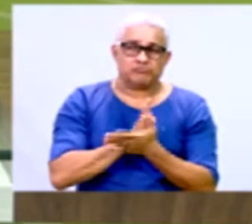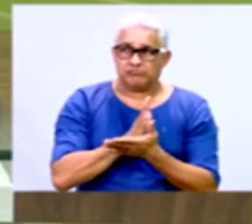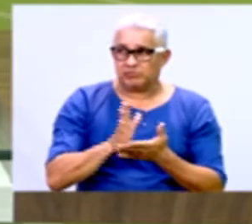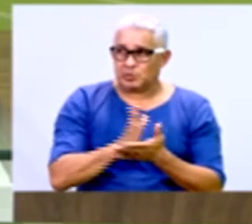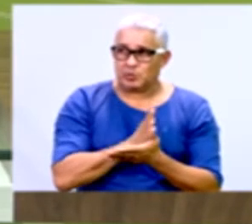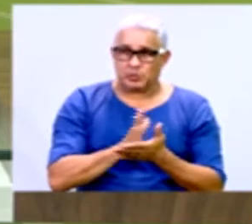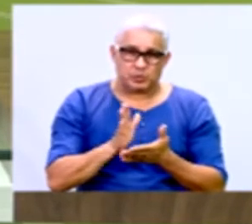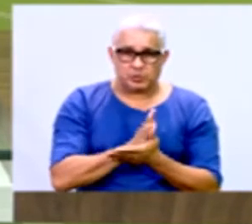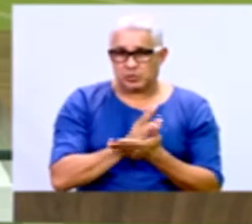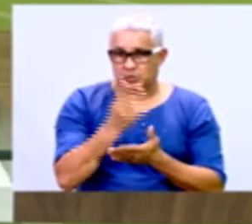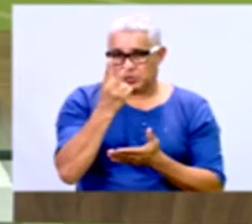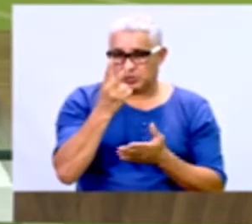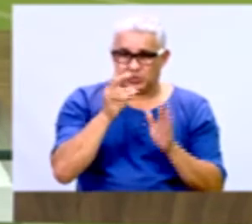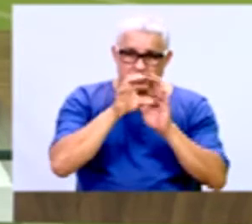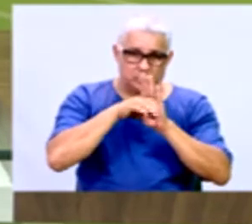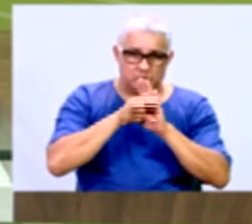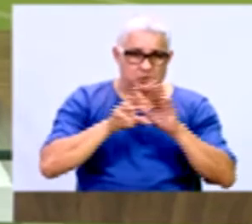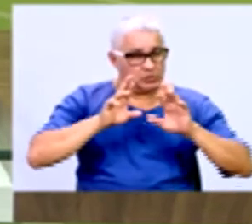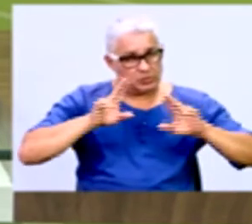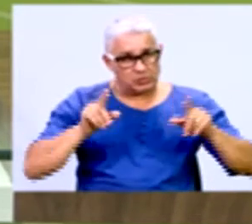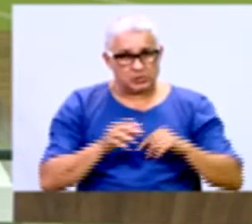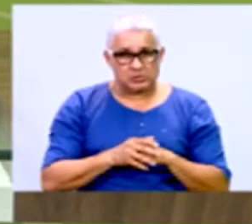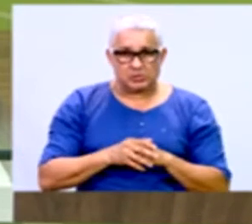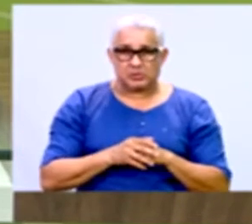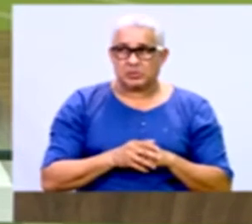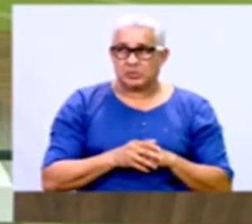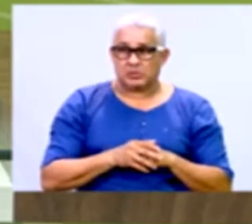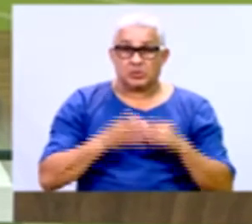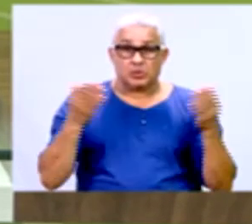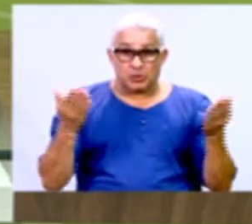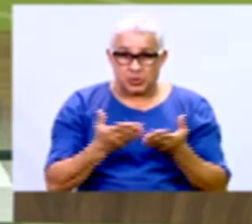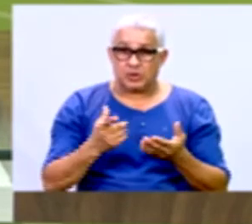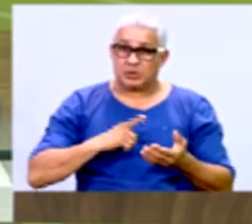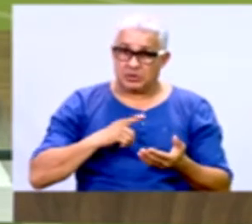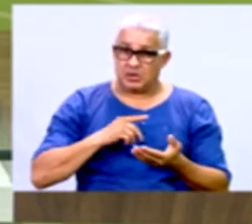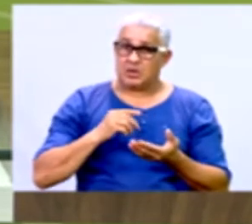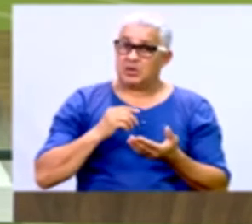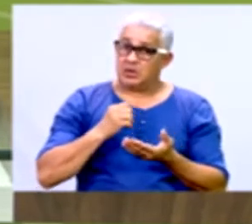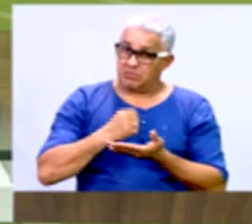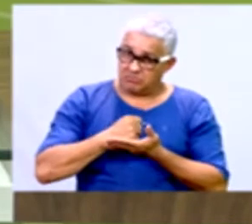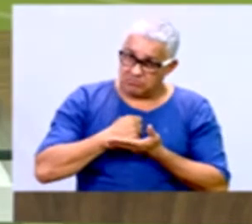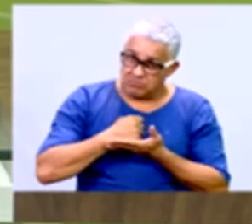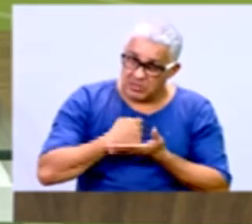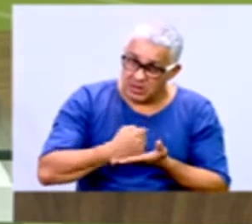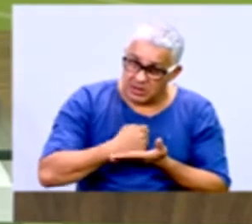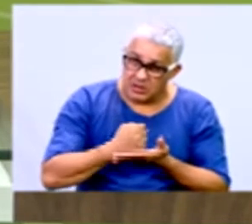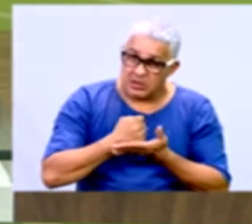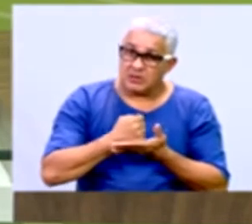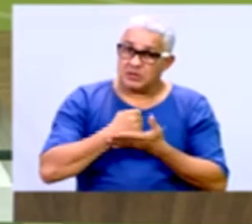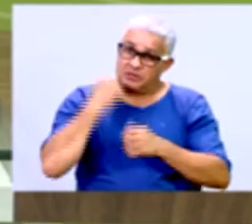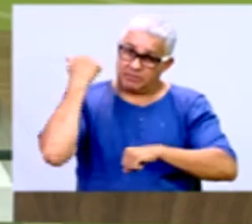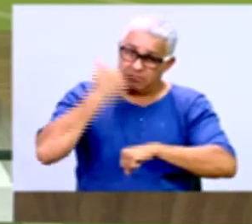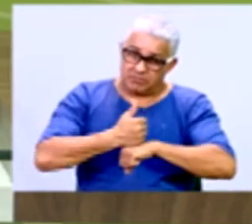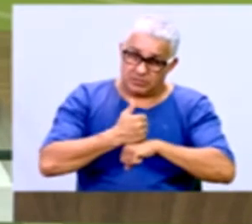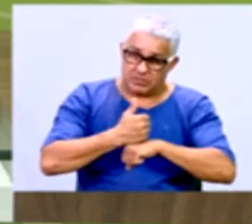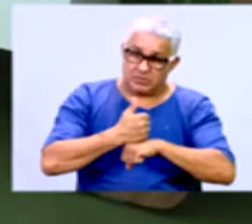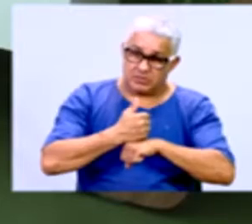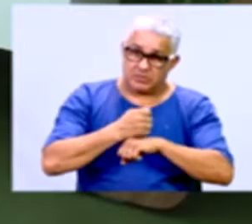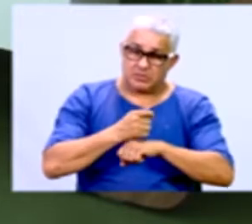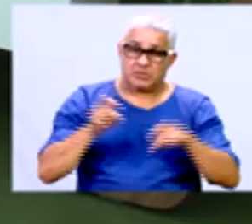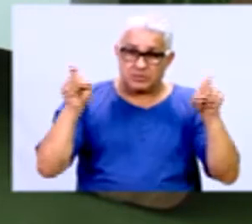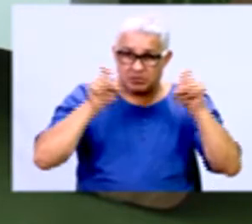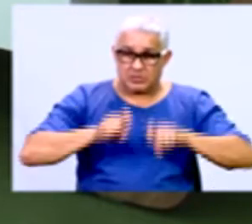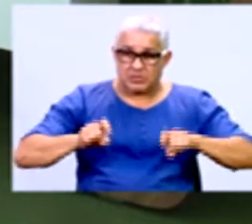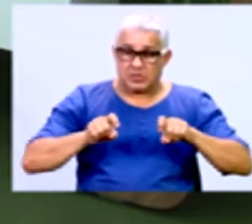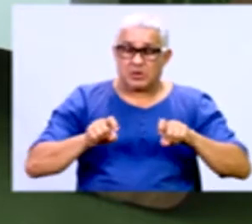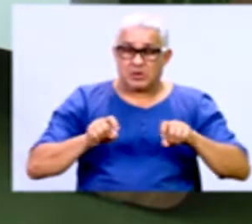entre esses dois conceitos, mas eles são os que hoje dominam na transferência dessas informações de texto na web. Uhum. E